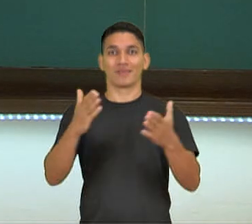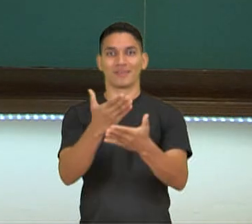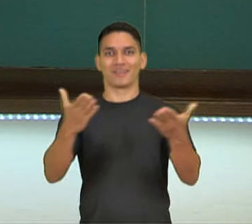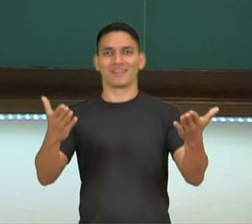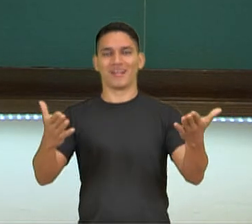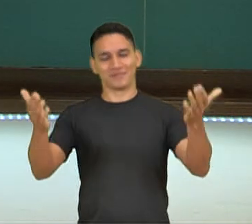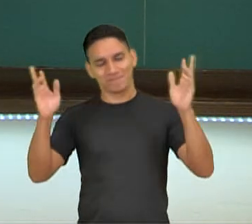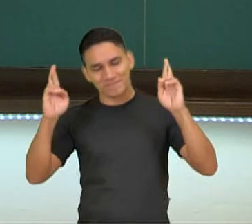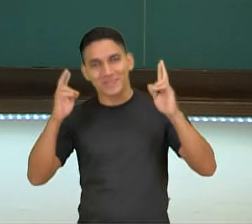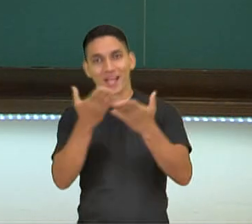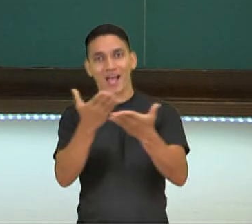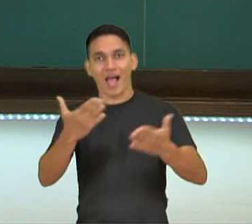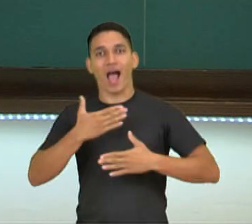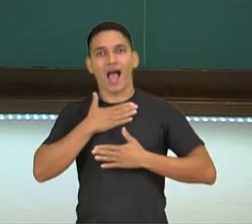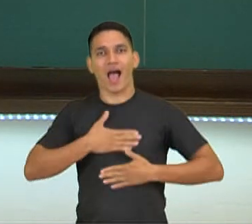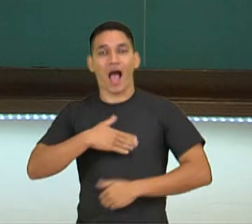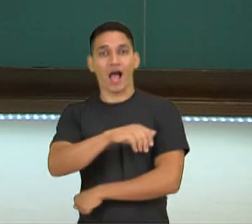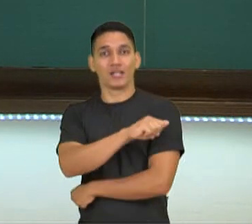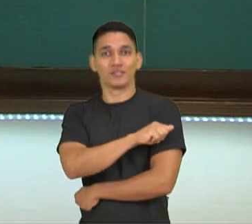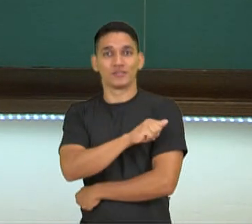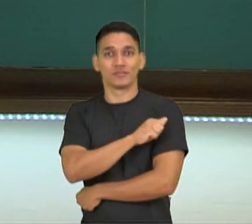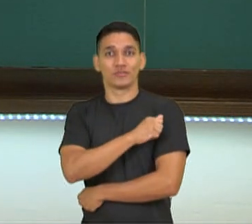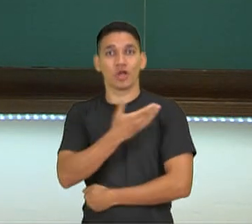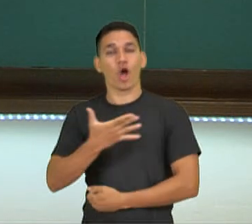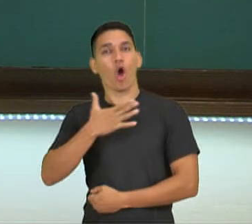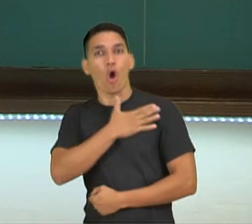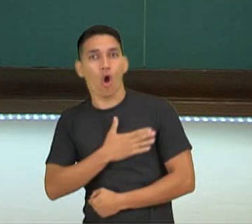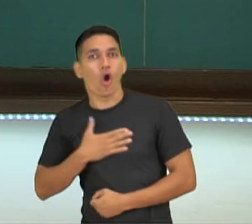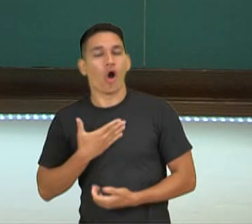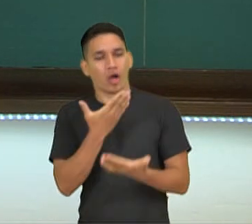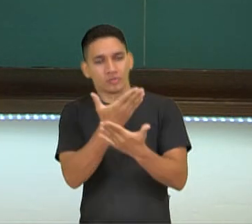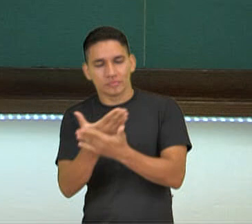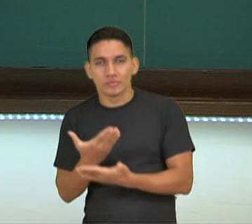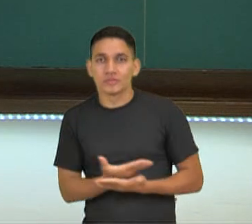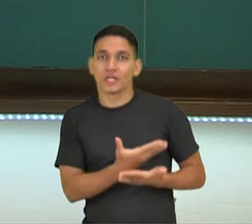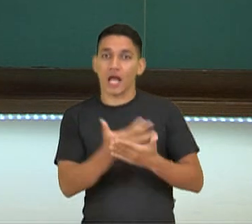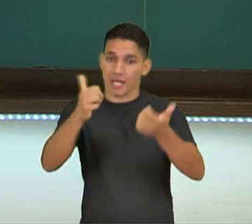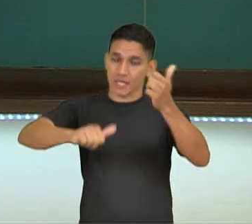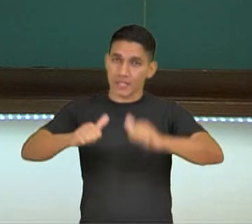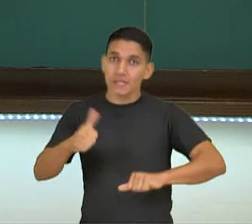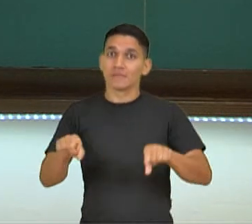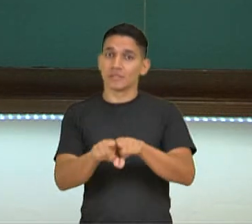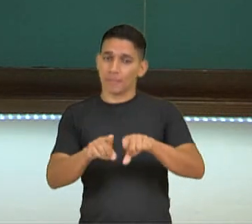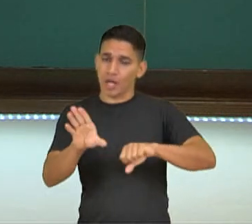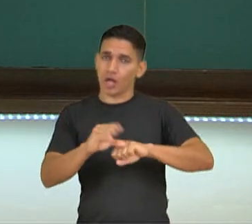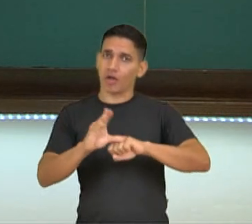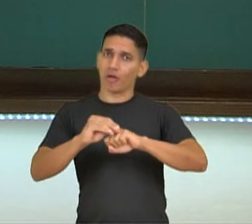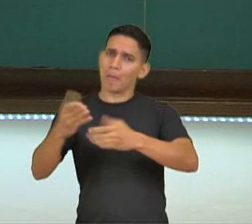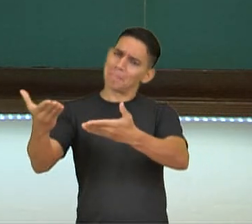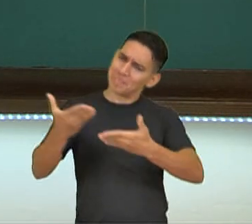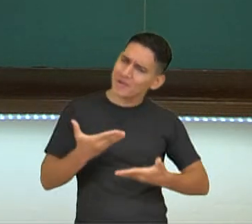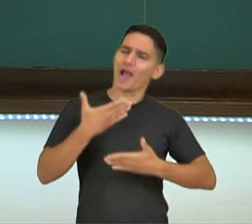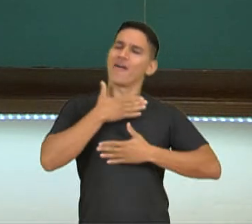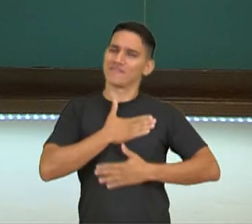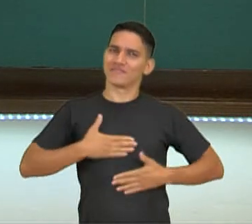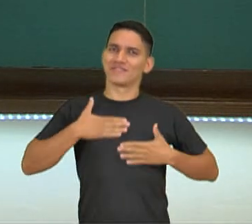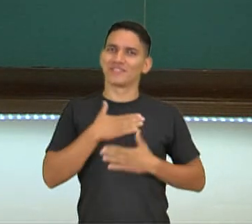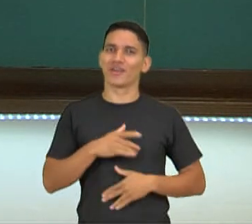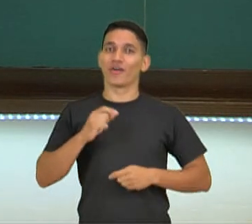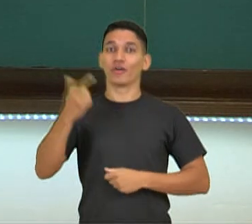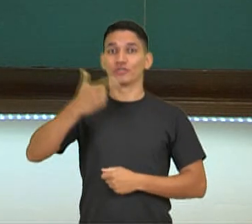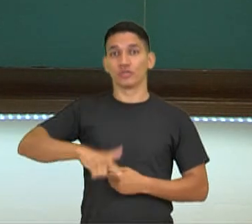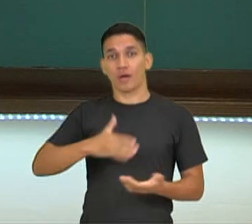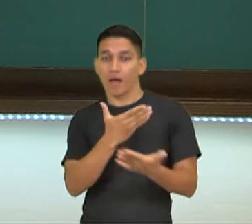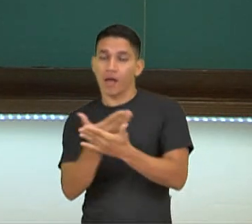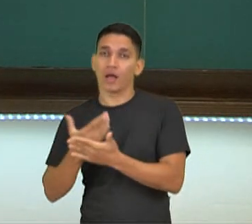Olá, estimados alunos, amantes da Química e do Conhecimento, muitíssimo bem-vindo para mais uma aula, onde nós